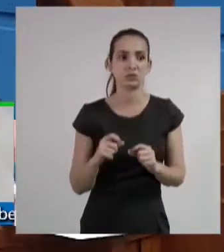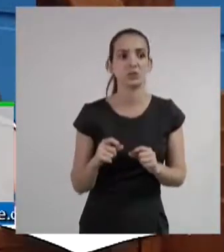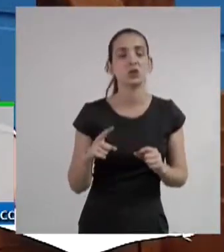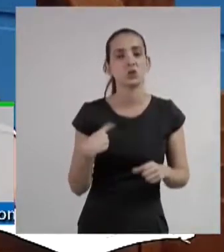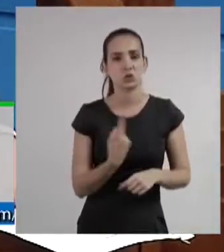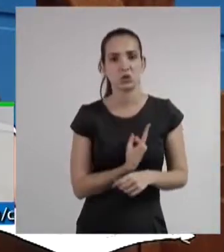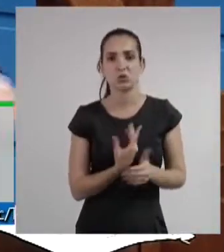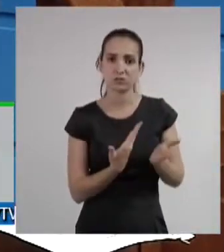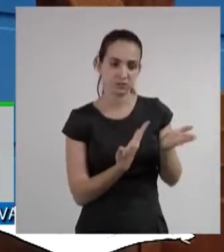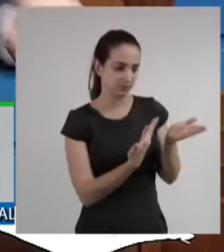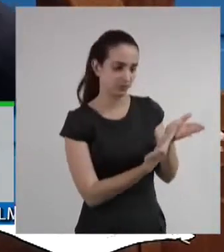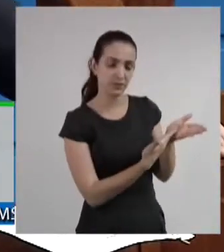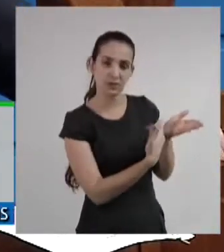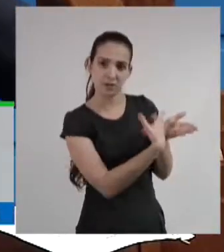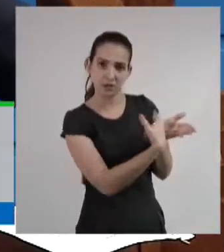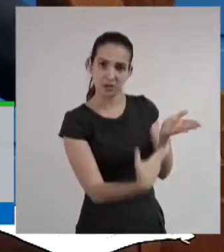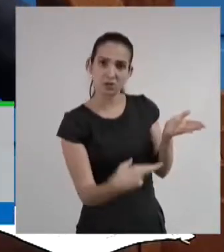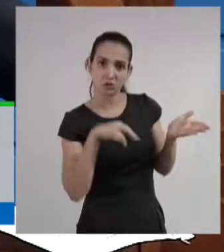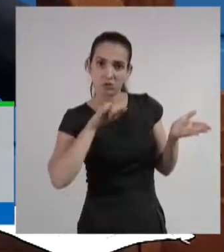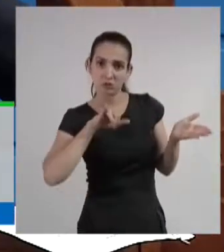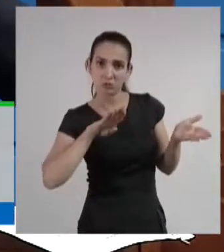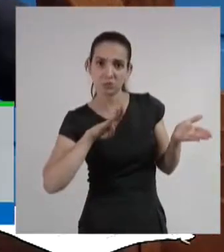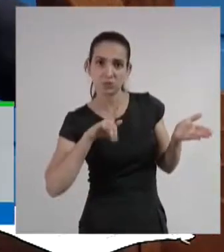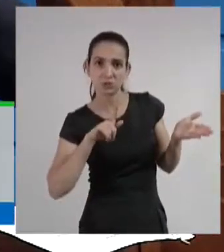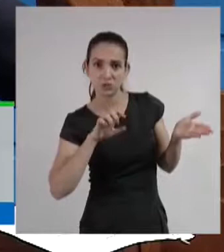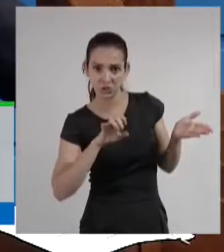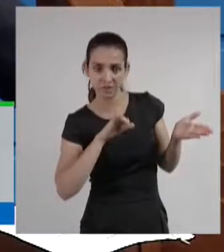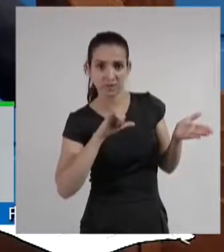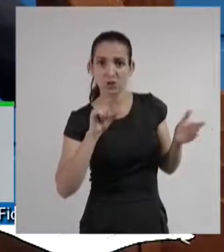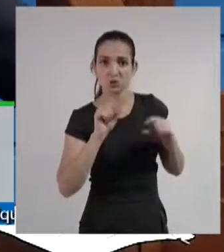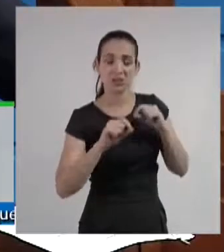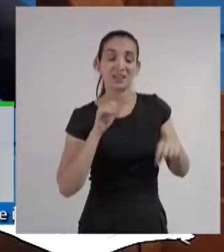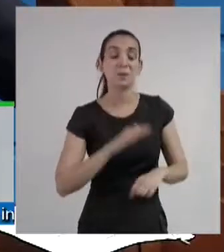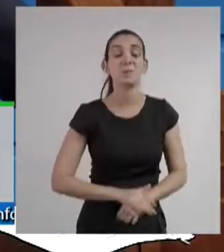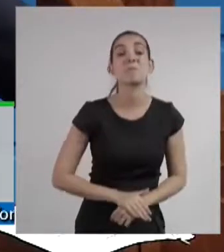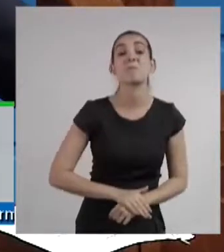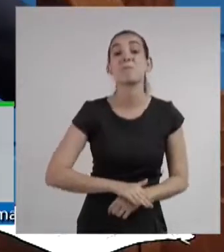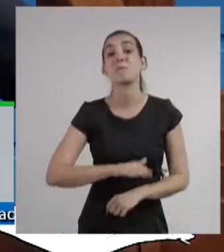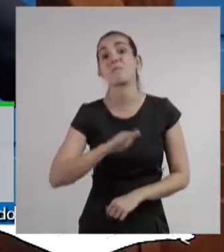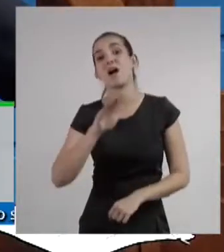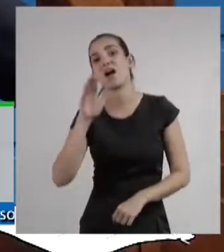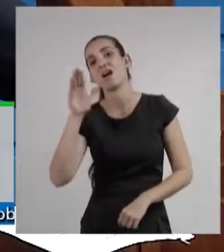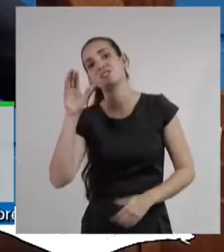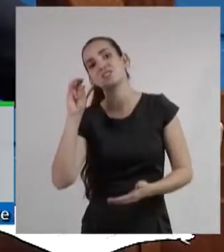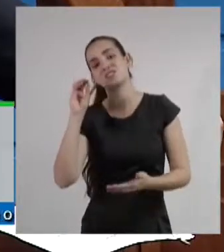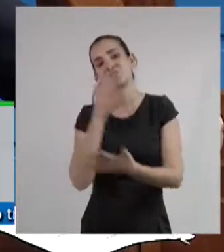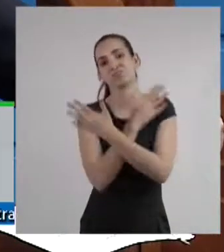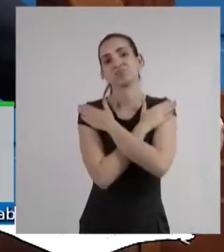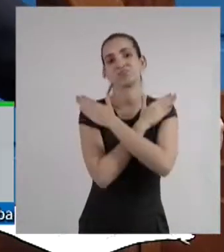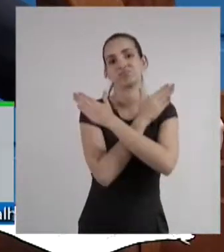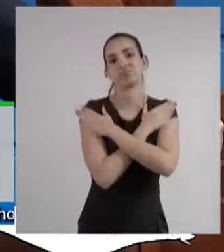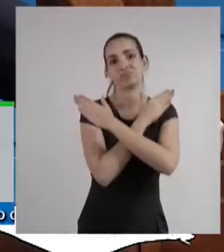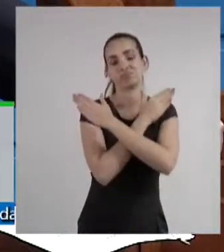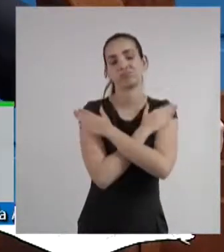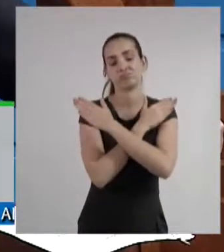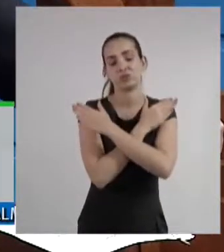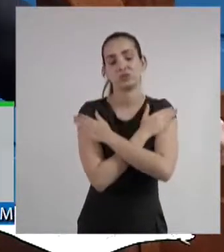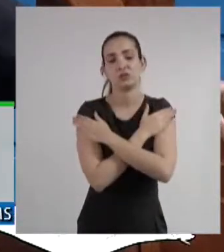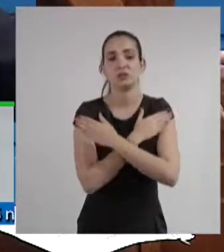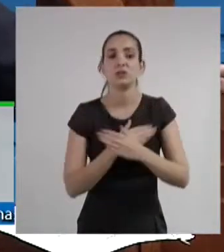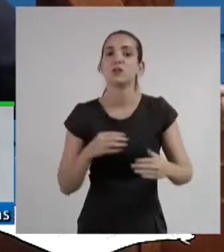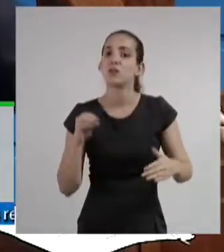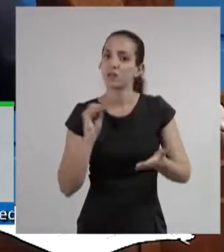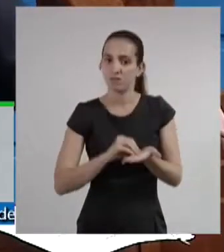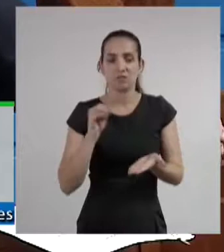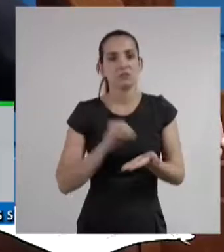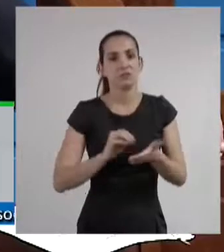o relatório do IBGE que aumentou o desemprego de 2016 para 2017